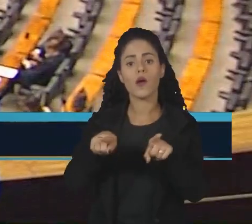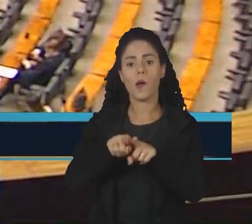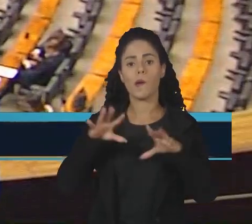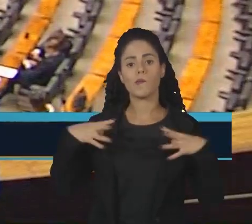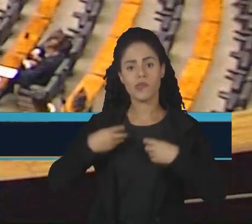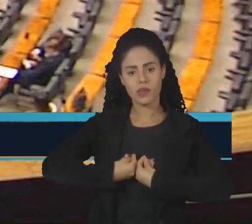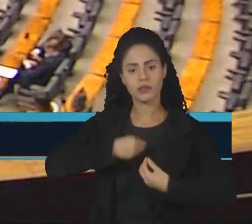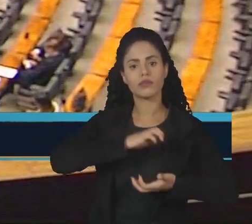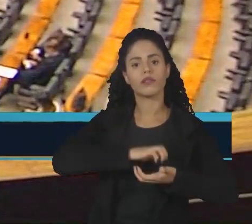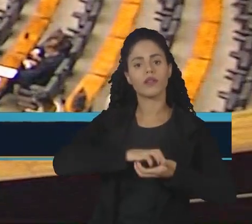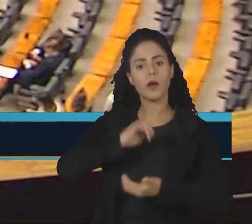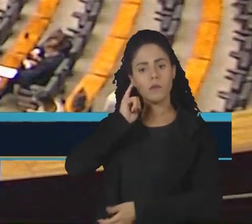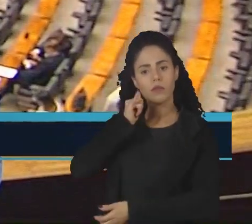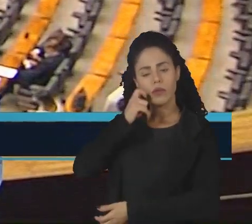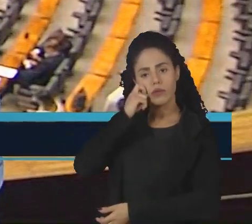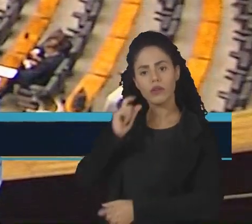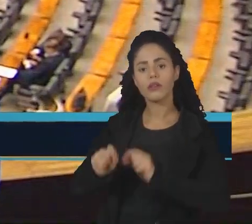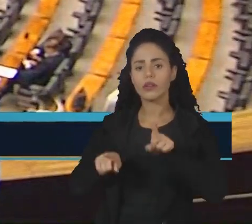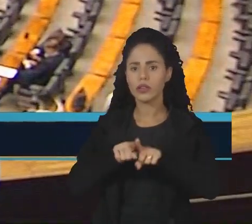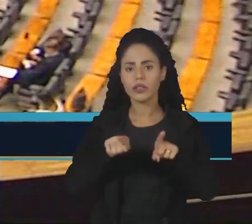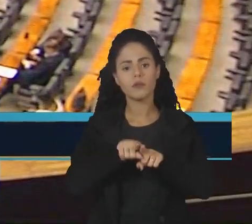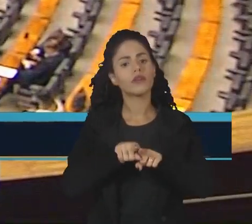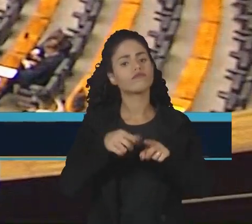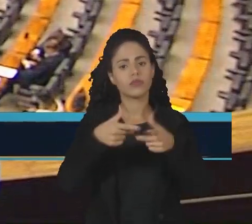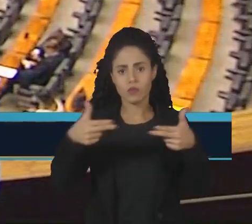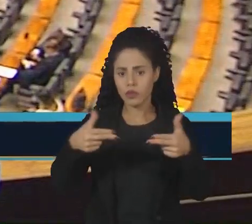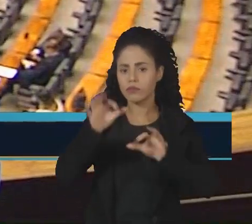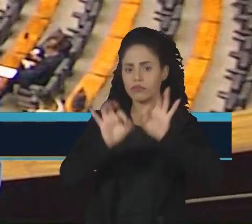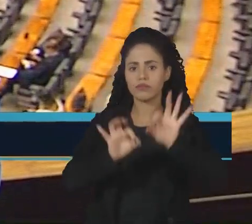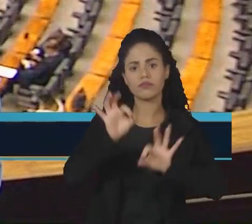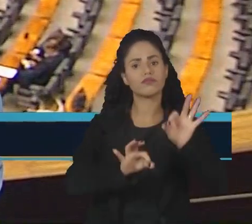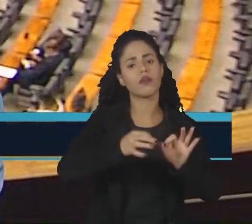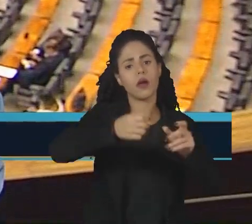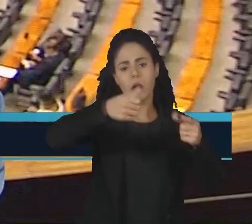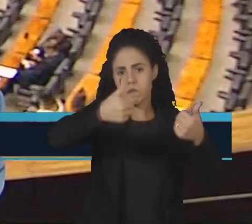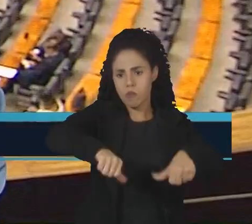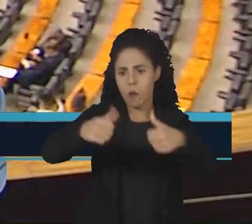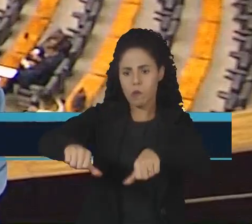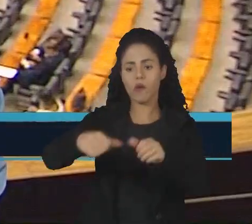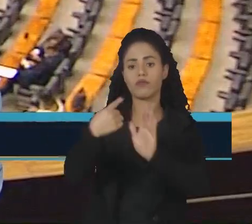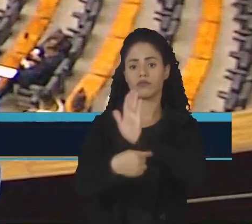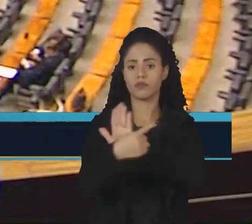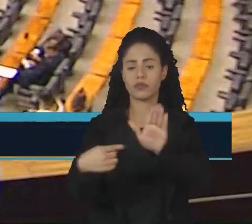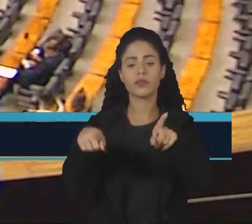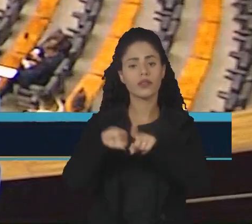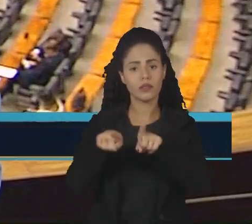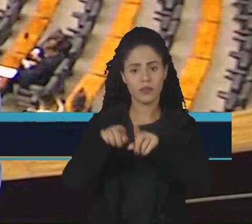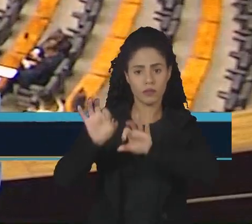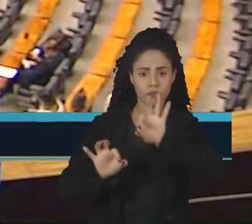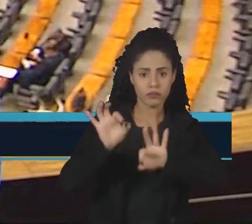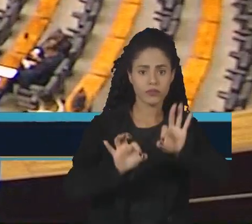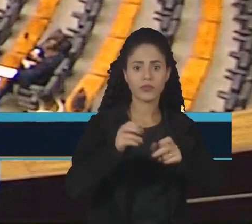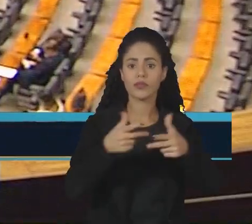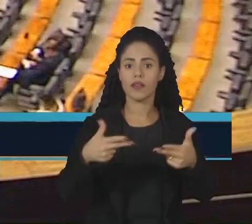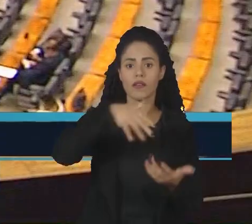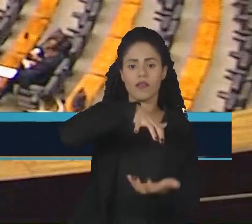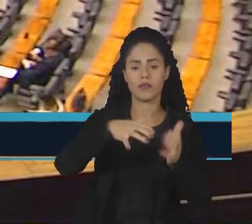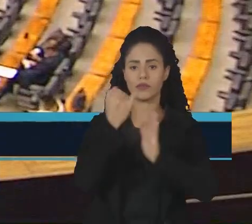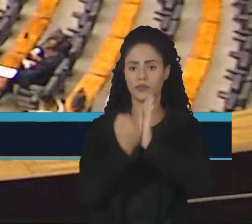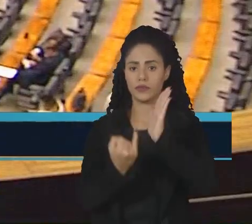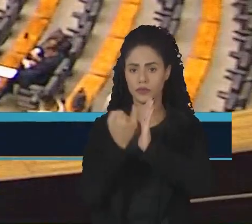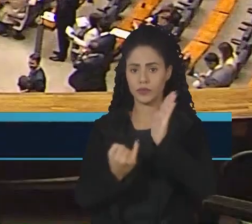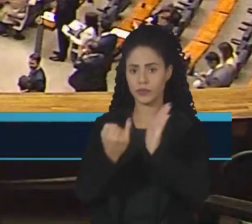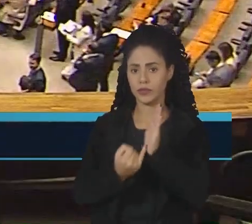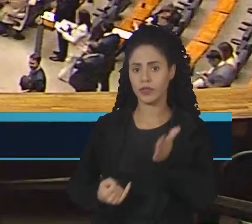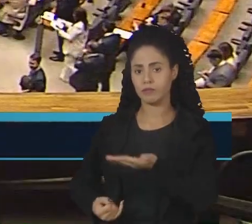e ainda boicotar a análise de uma série de projetos de lei, entre eles a regulamentação da reforma